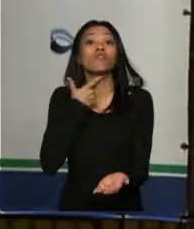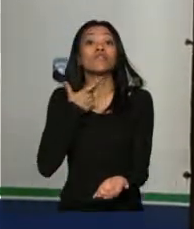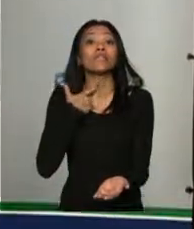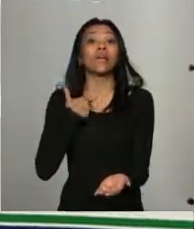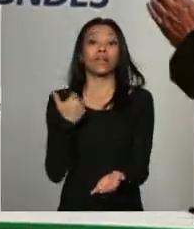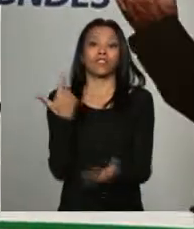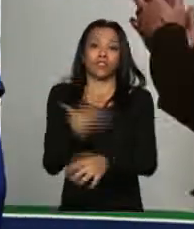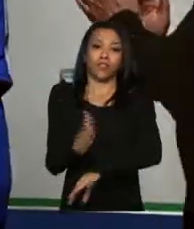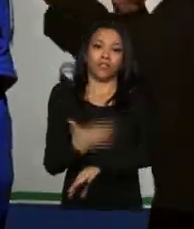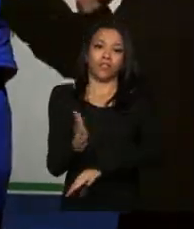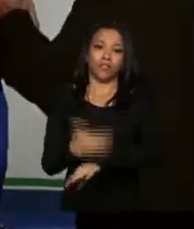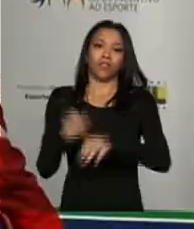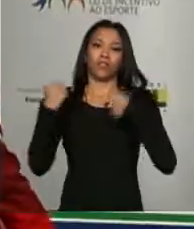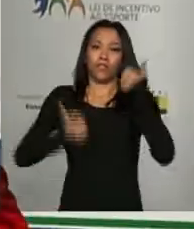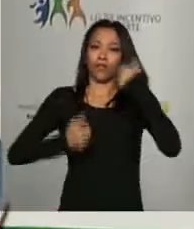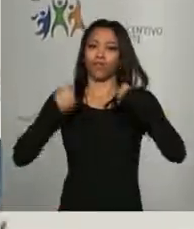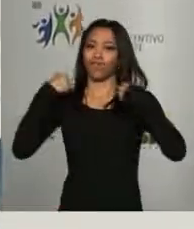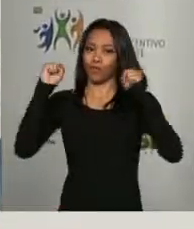praticar esporte.